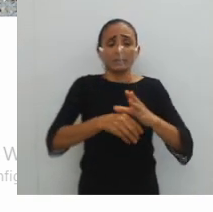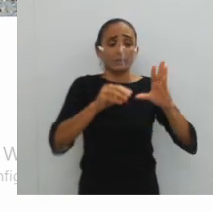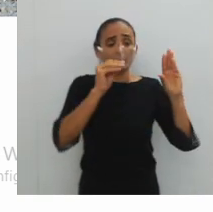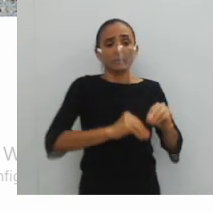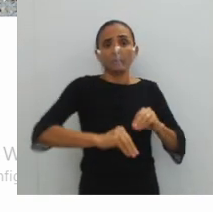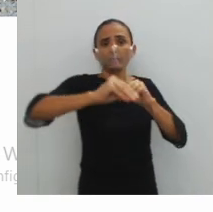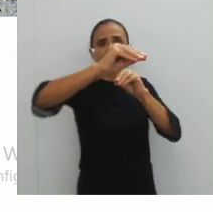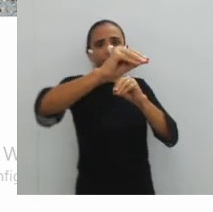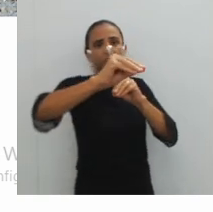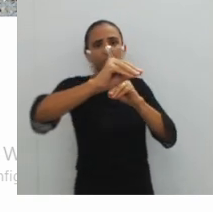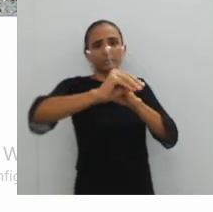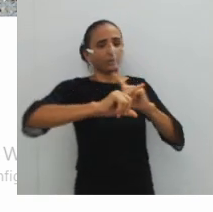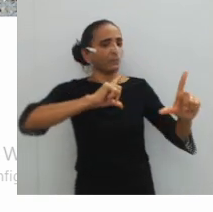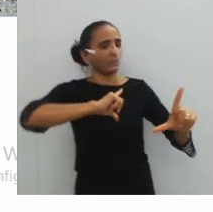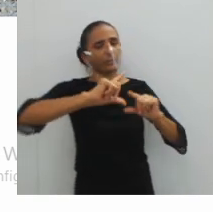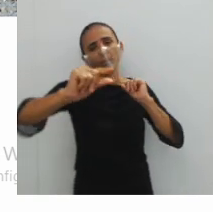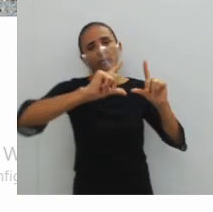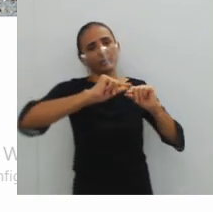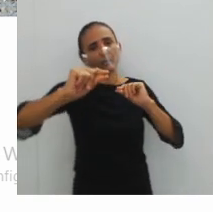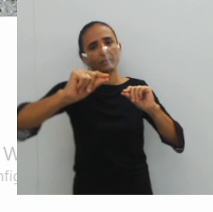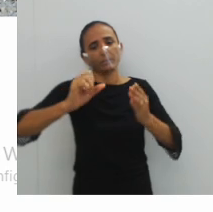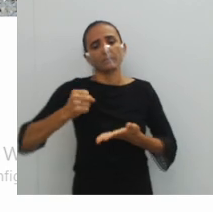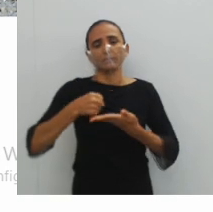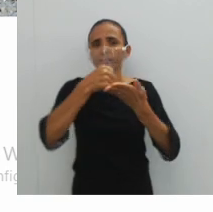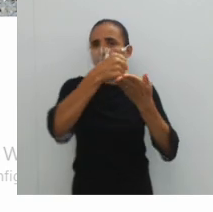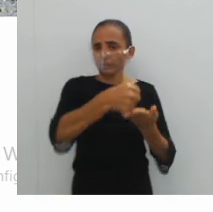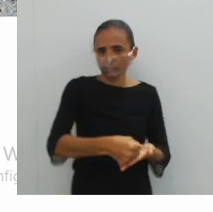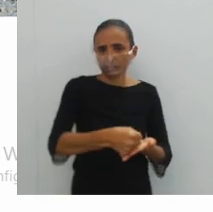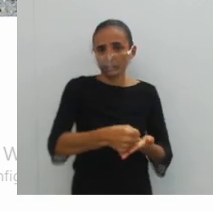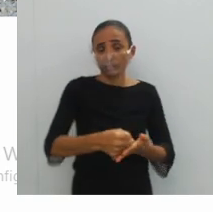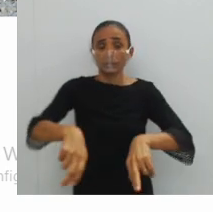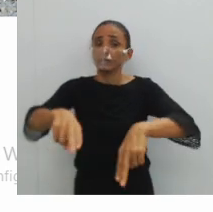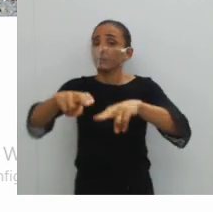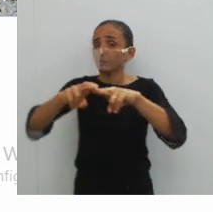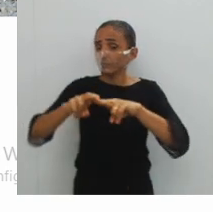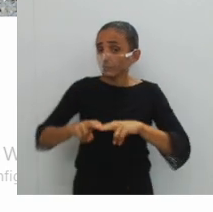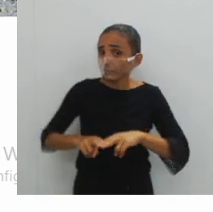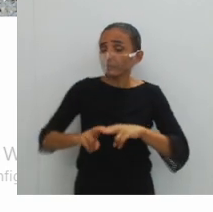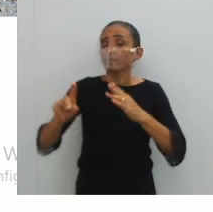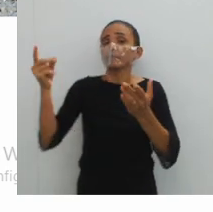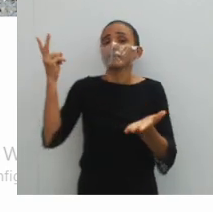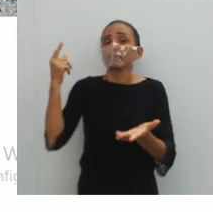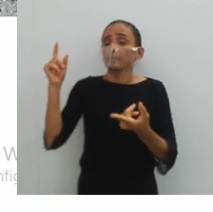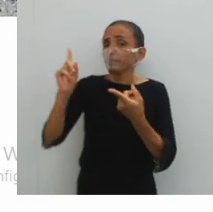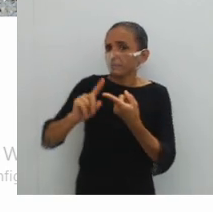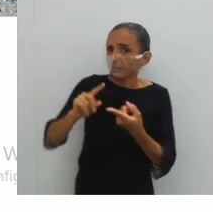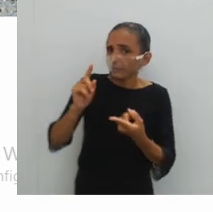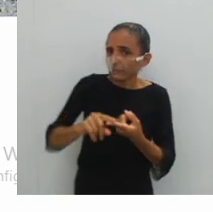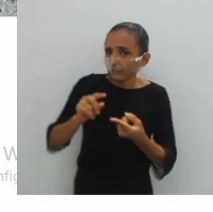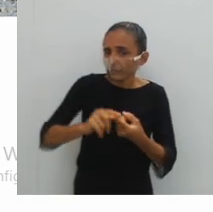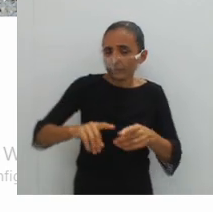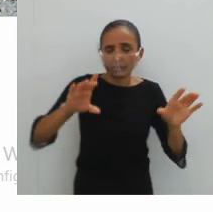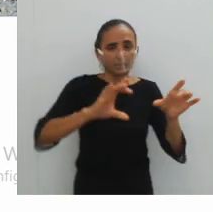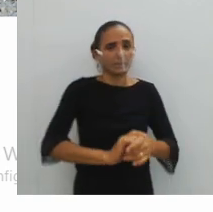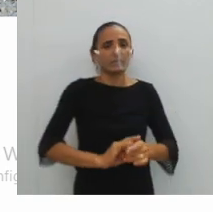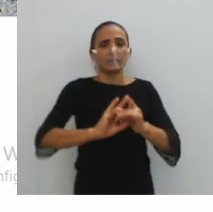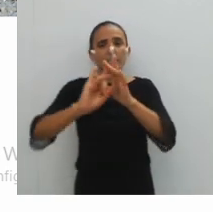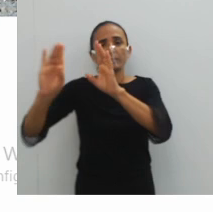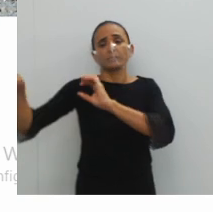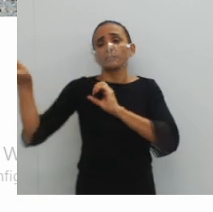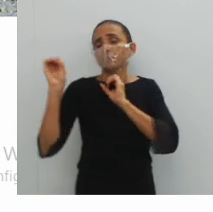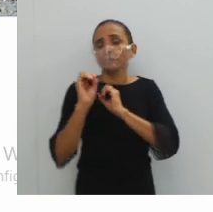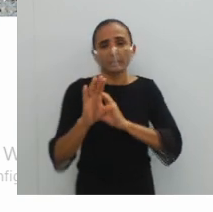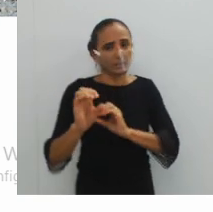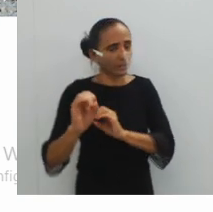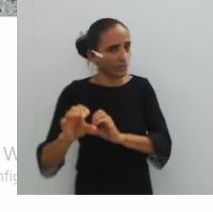saísse do seu país em busca de exílio, tá certo? Então, é um dos motivos que permitem a migração. As questões